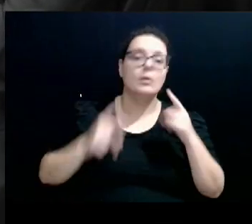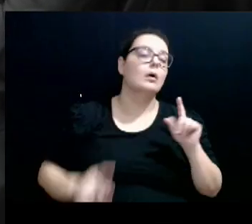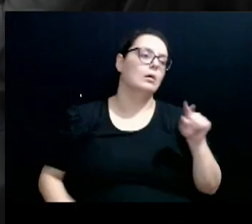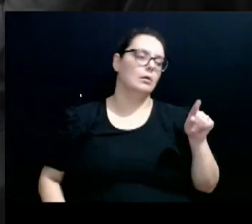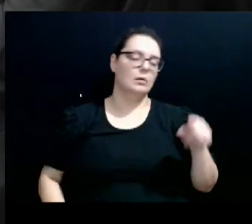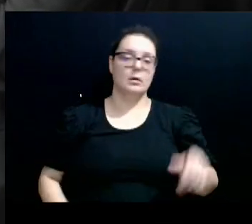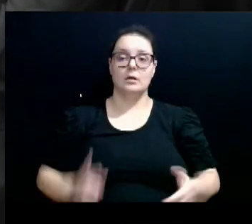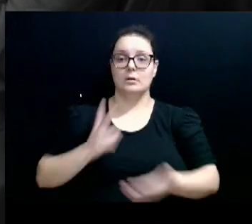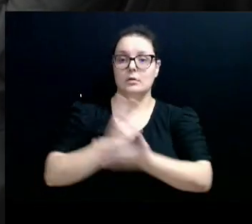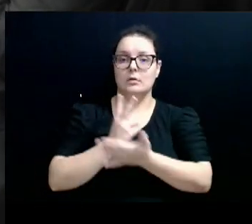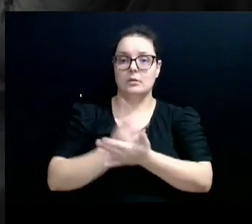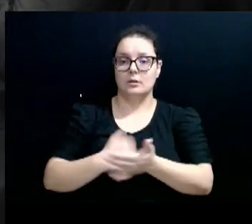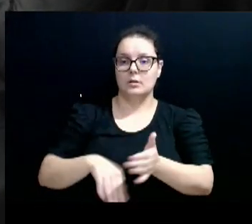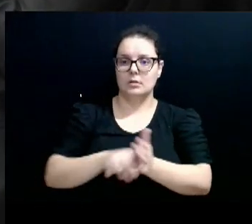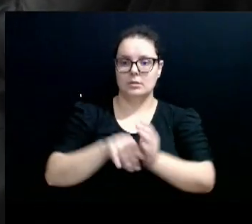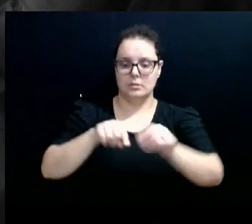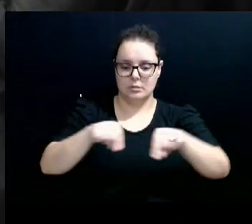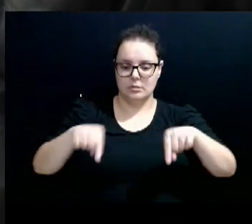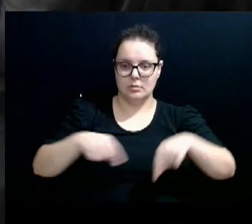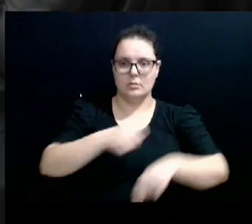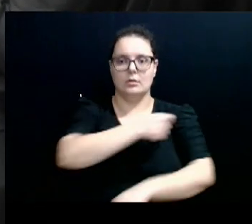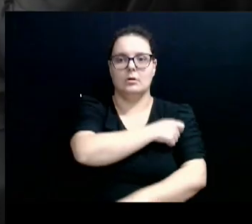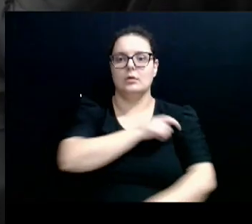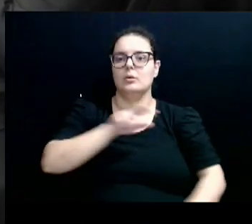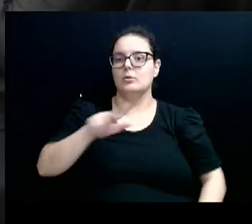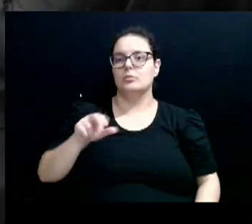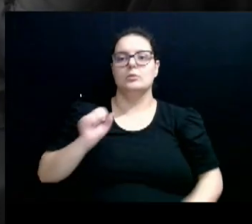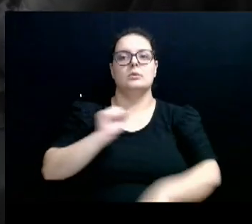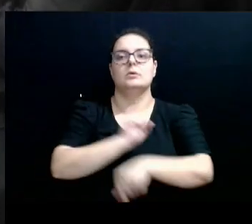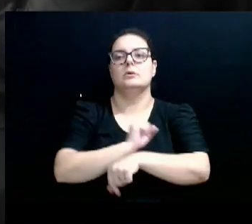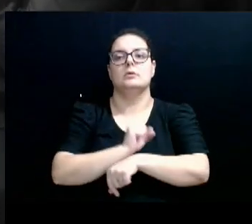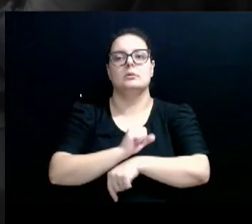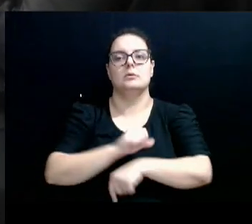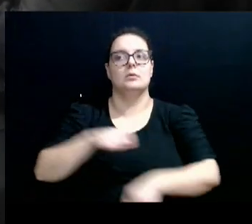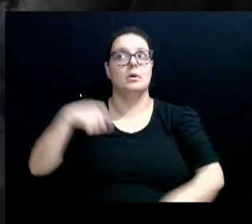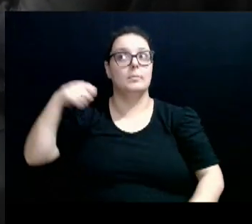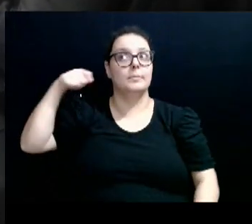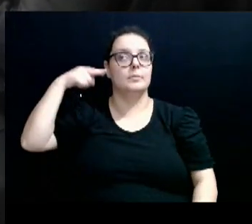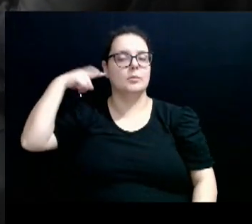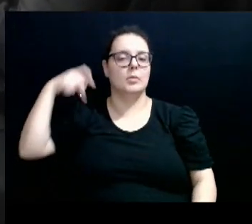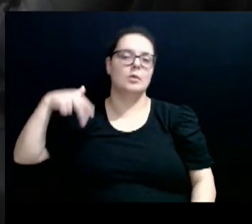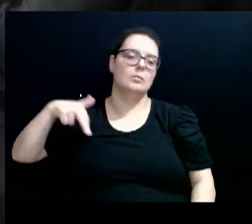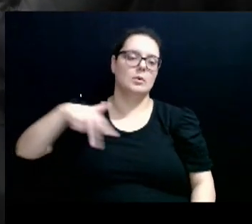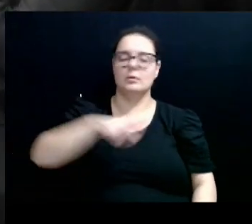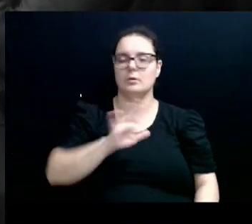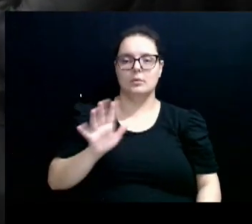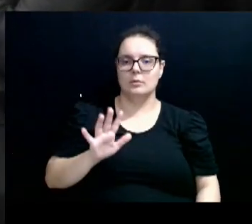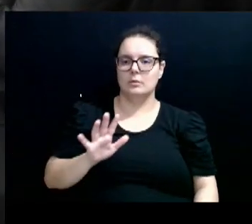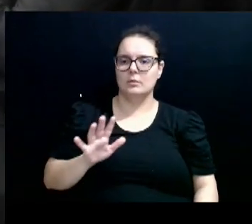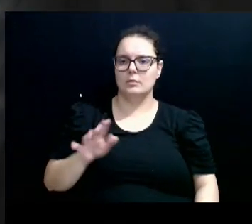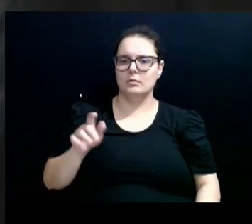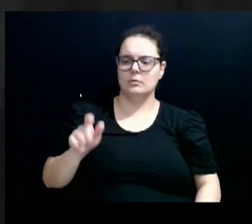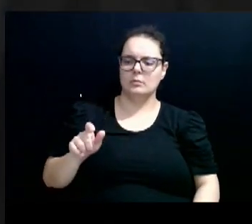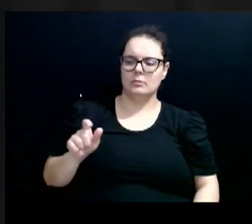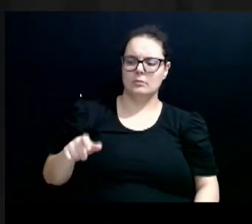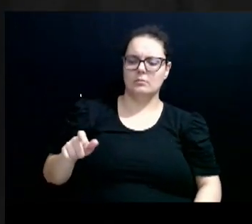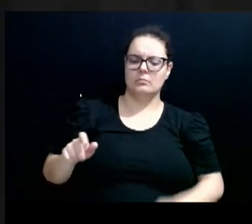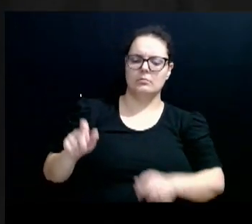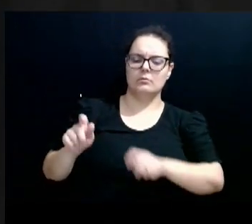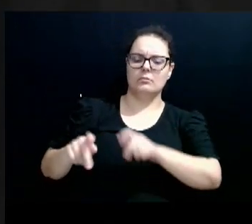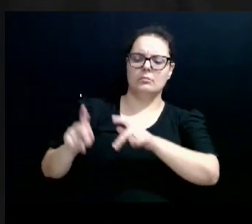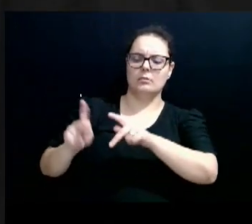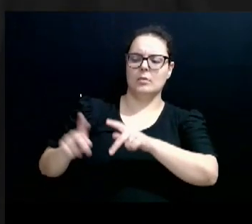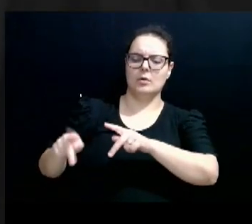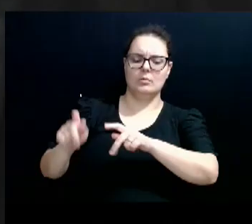sala de aula. Eu nunca esperei bater o sinal para ir para a sala de aula. Até os professores achavam estranho. Falaram, não, mas ainda não bateu o sinal. Eu falei,